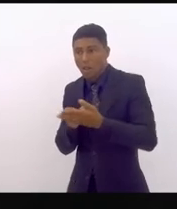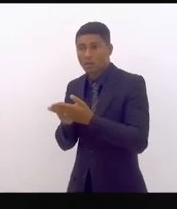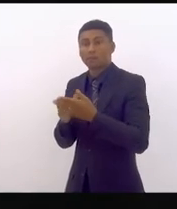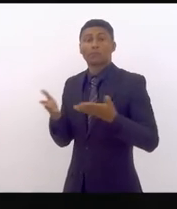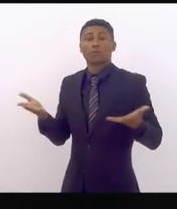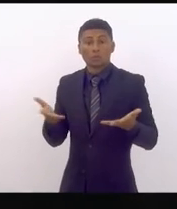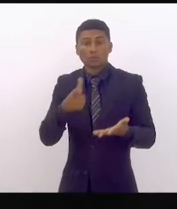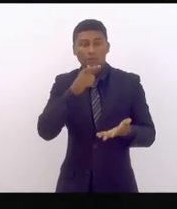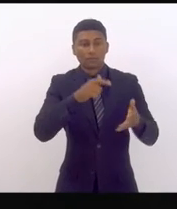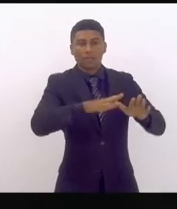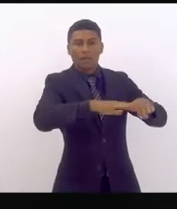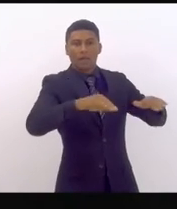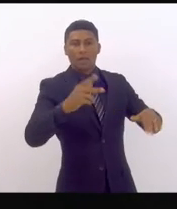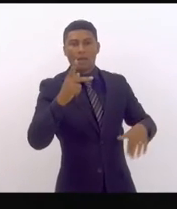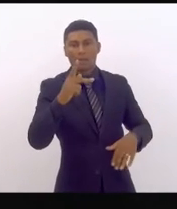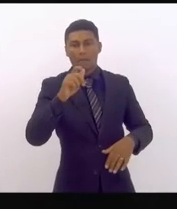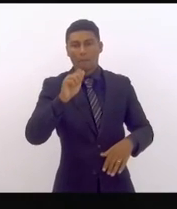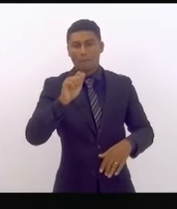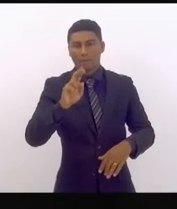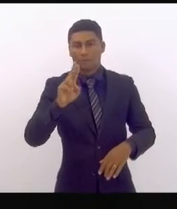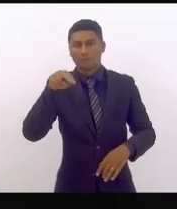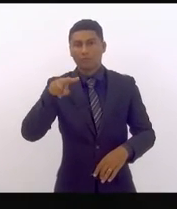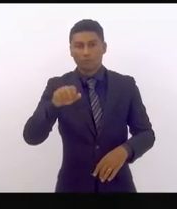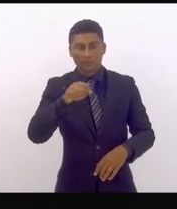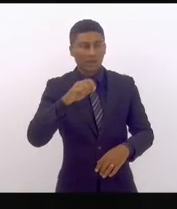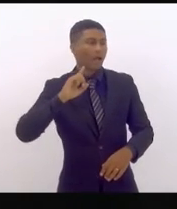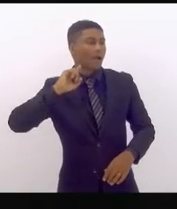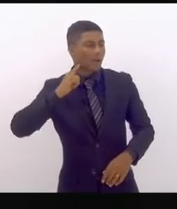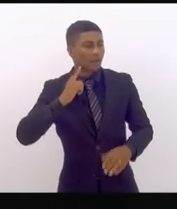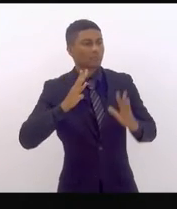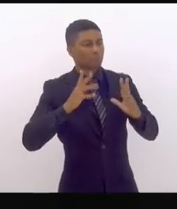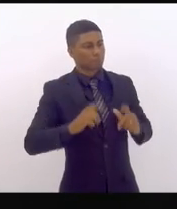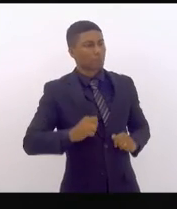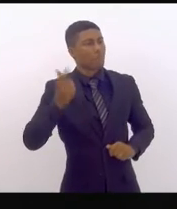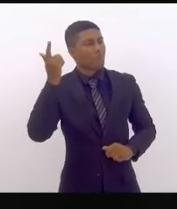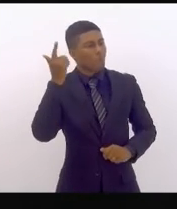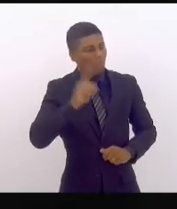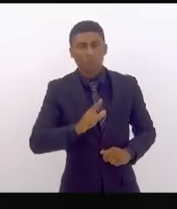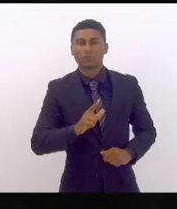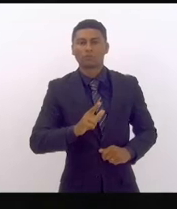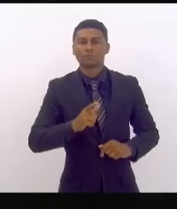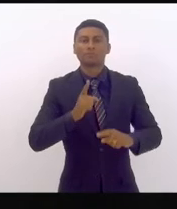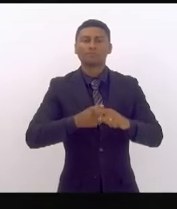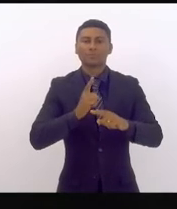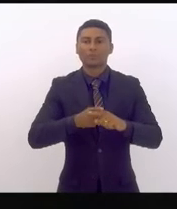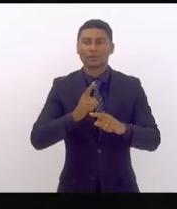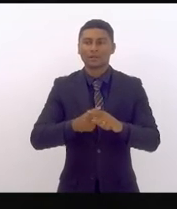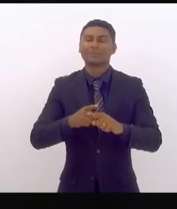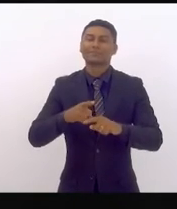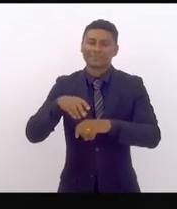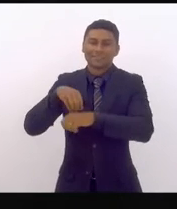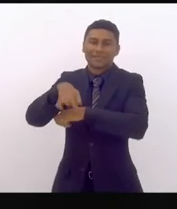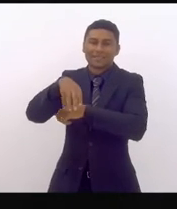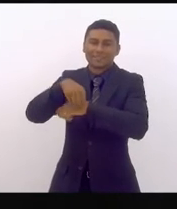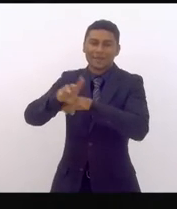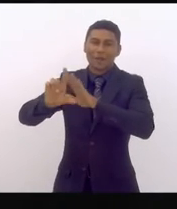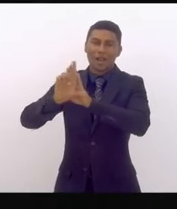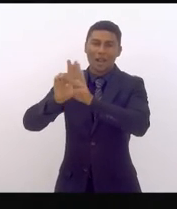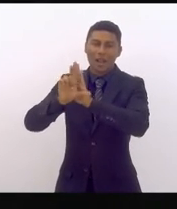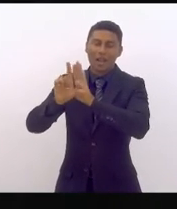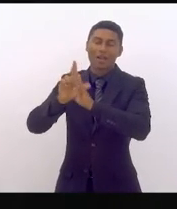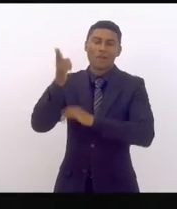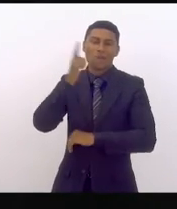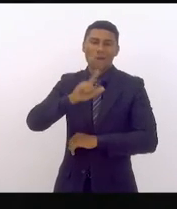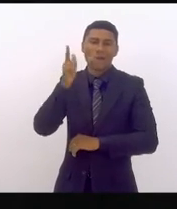do Rio Pavuna através de indicações de Legislativa junta o eneia e o governo do estado tragamos também